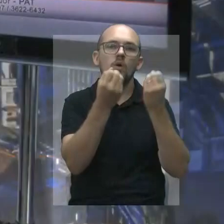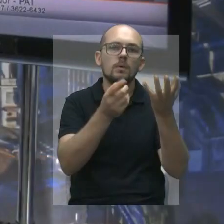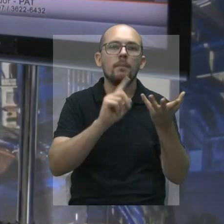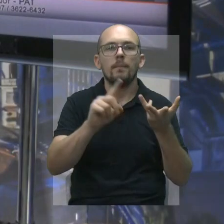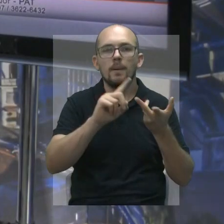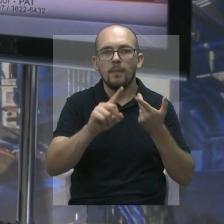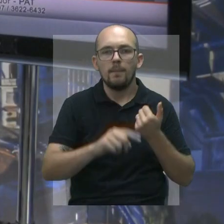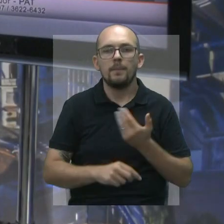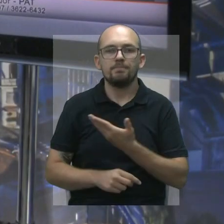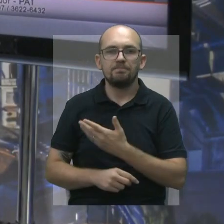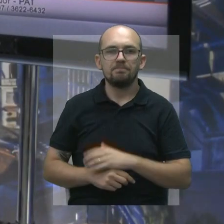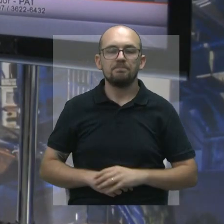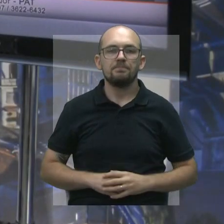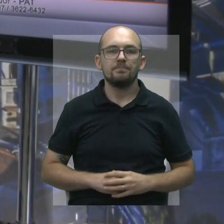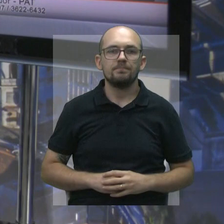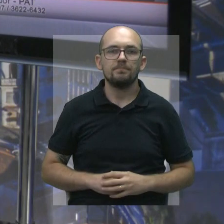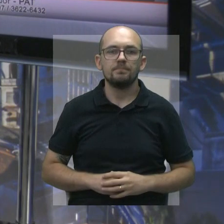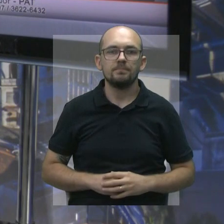3622-6997 ou